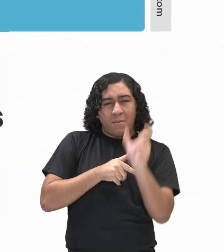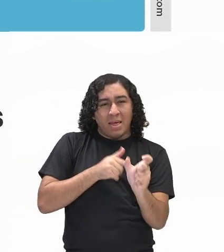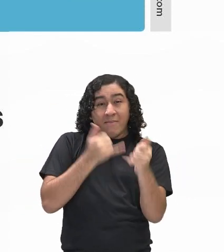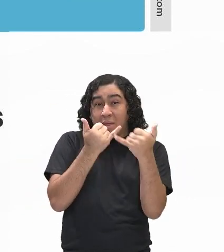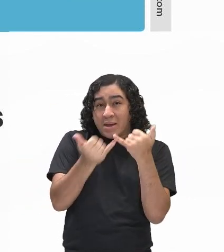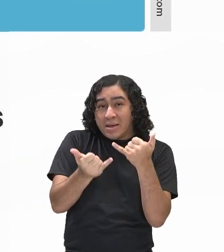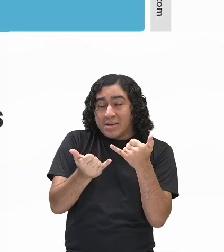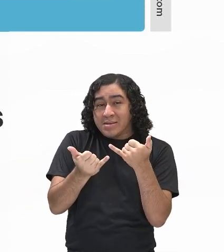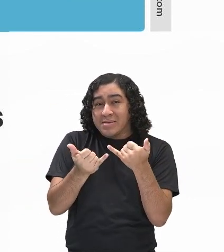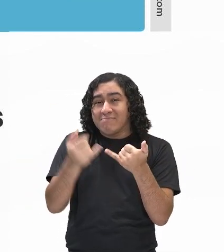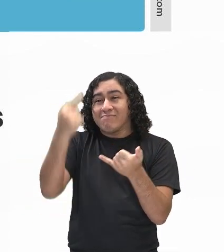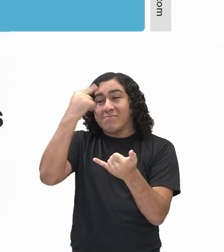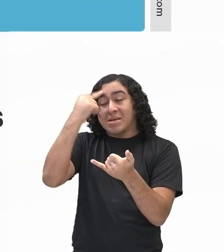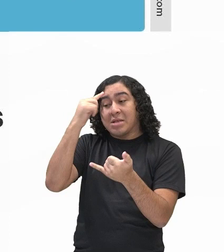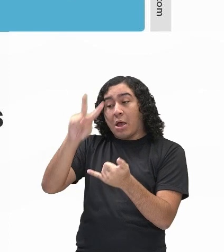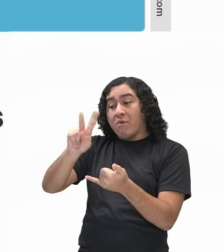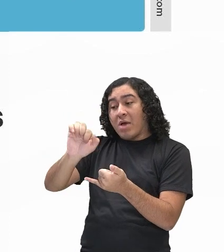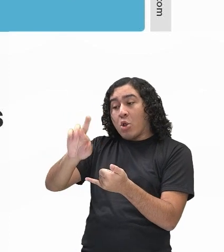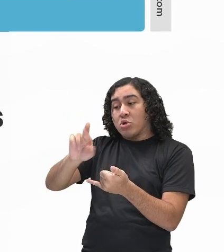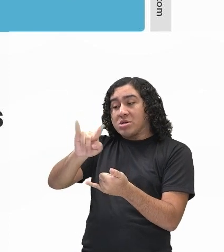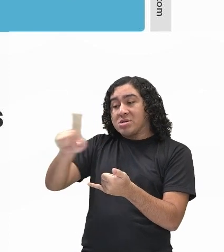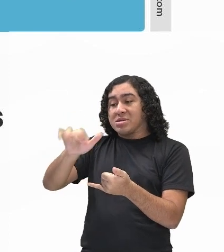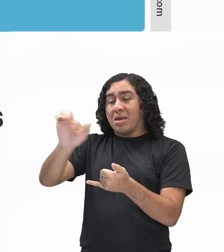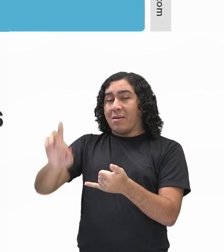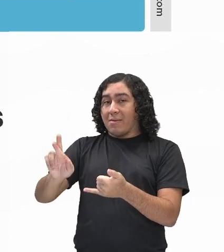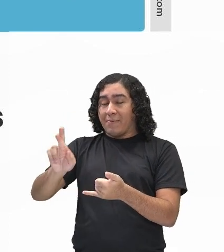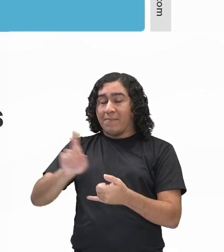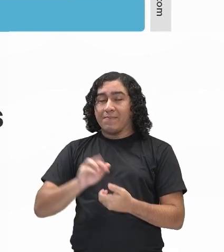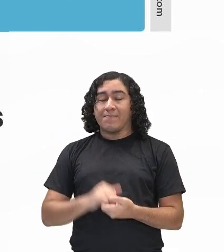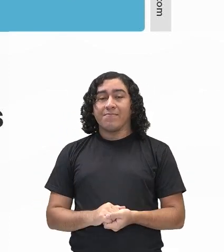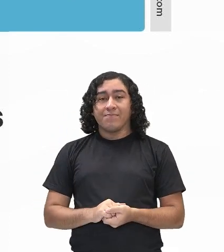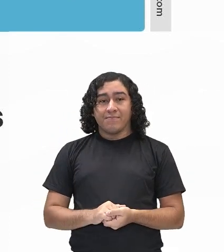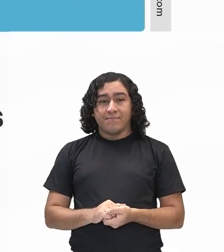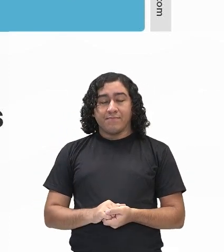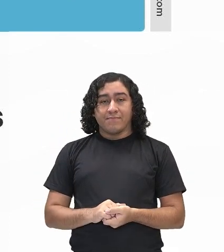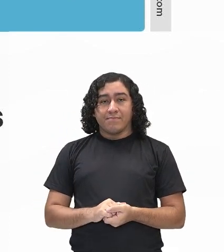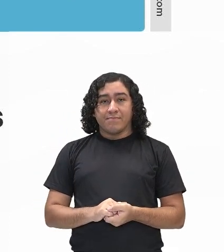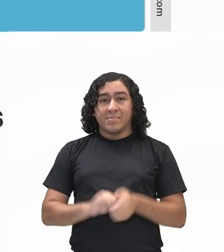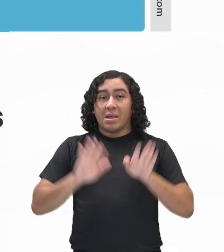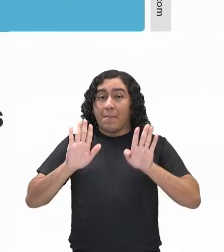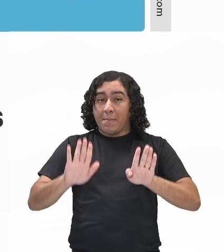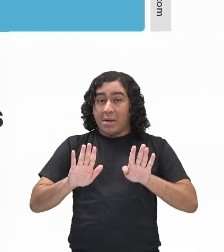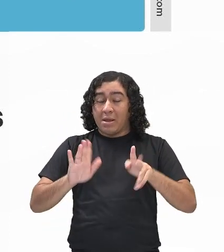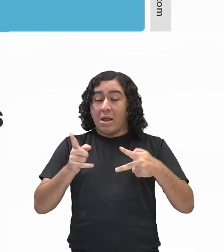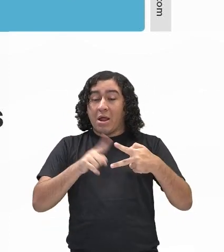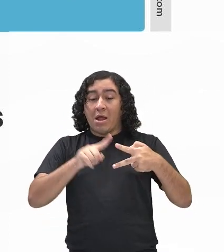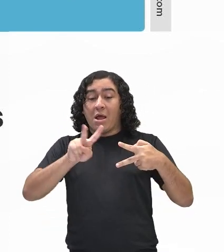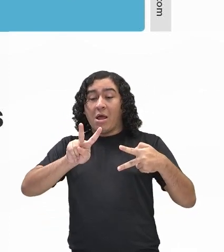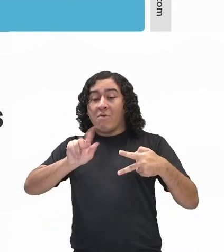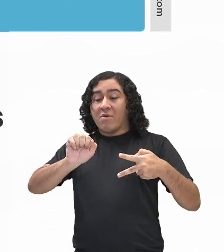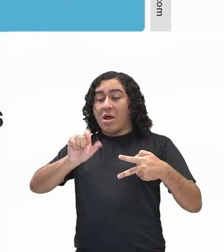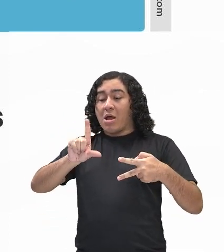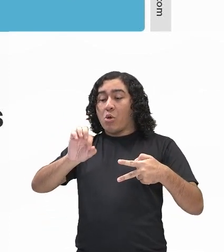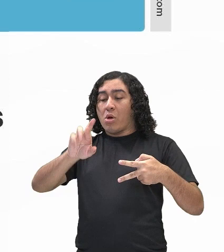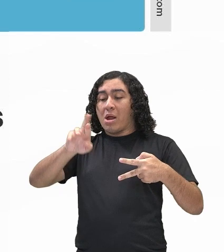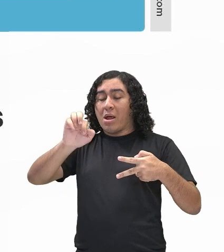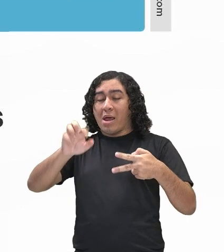Inconscientemente a gente está pensando em valorizar, né? Valorar não é o mesmo que